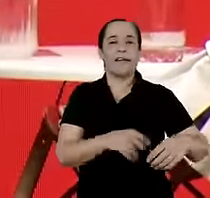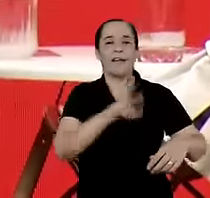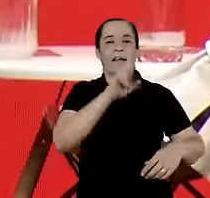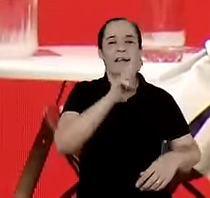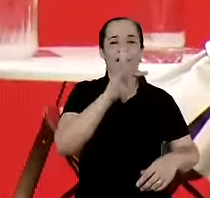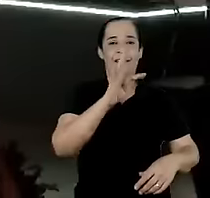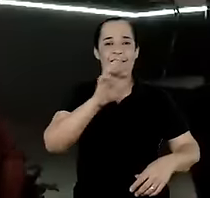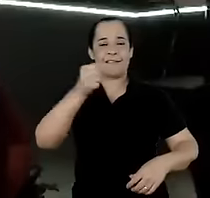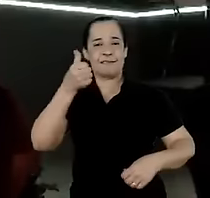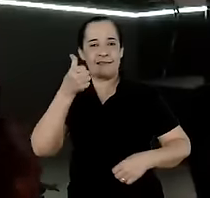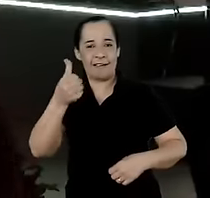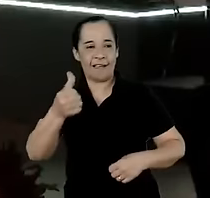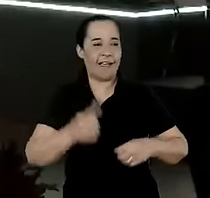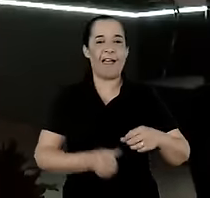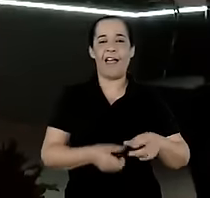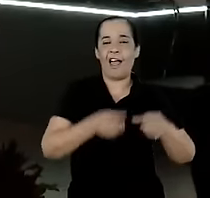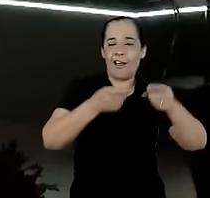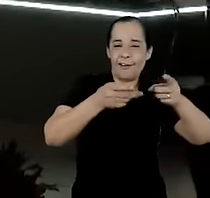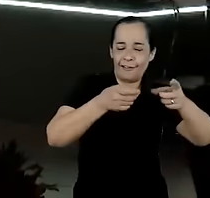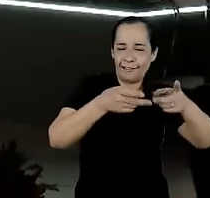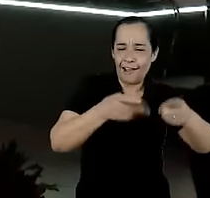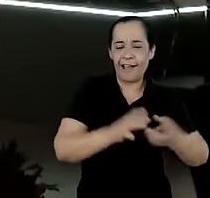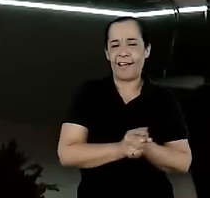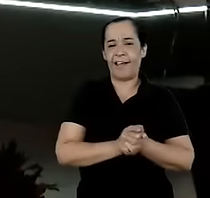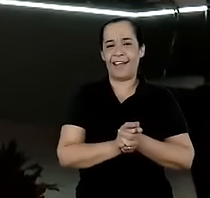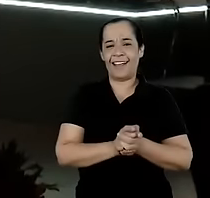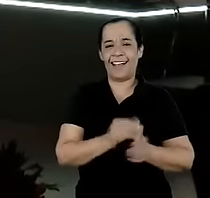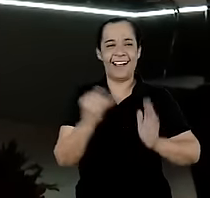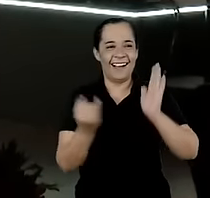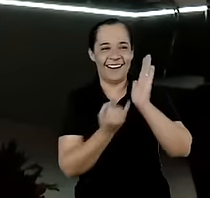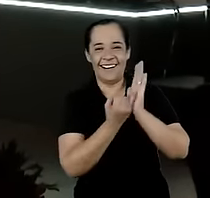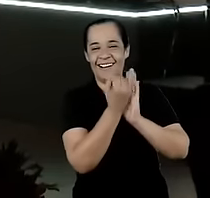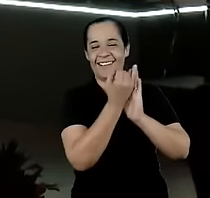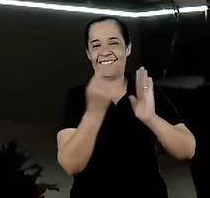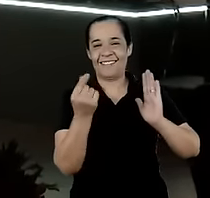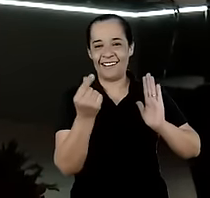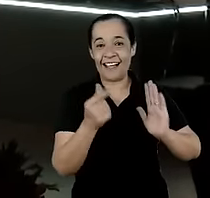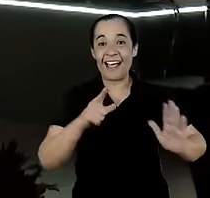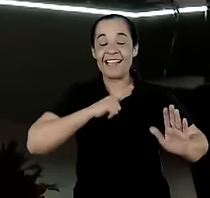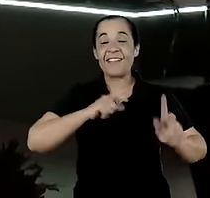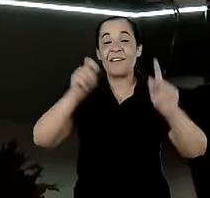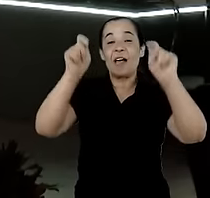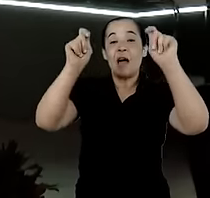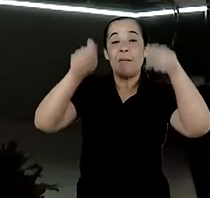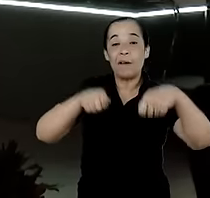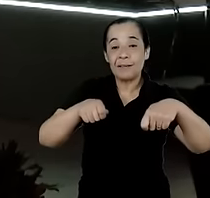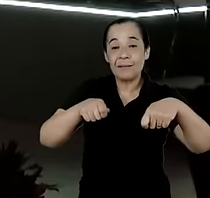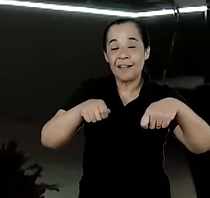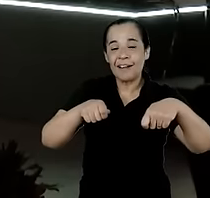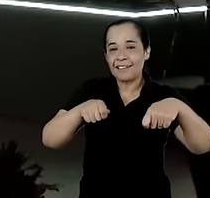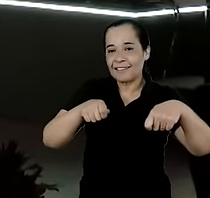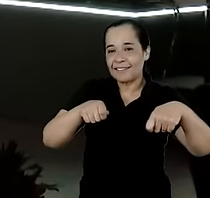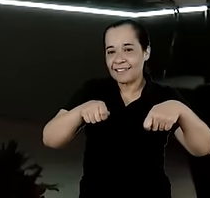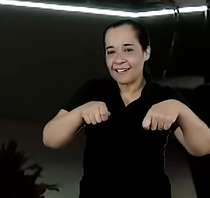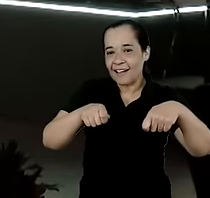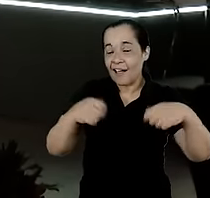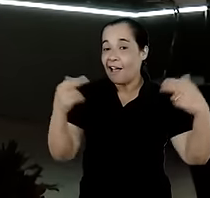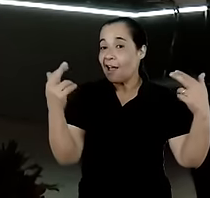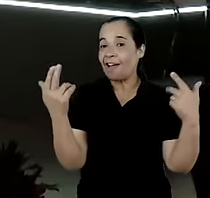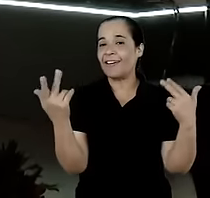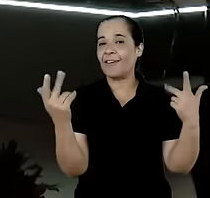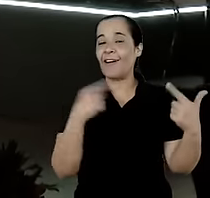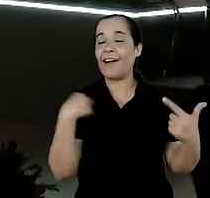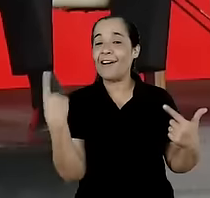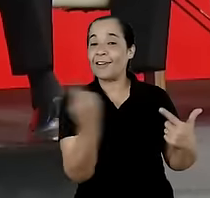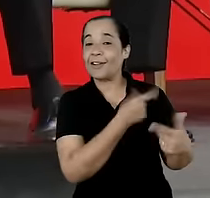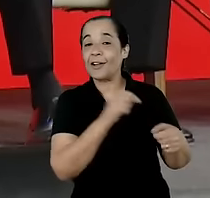varejo quanto inflação para o Fed ter a possibilidade de cortar assim como a gente tava fazendo aqui no primeiro